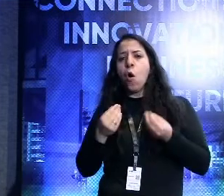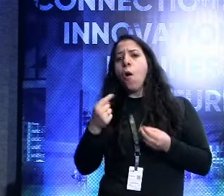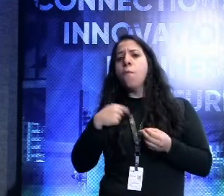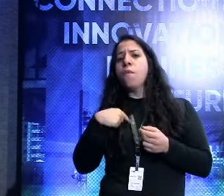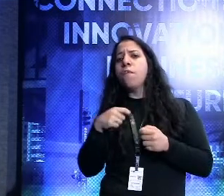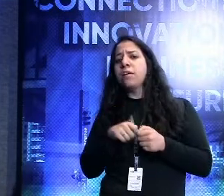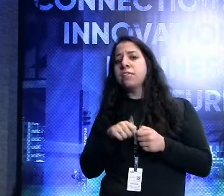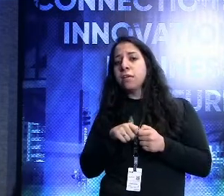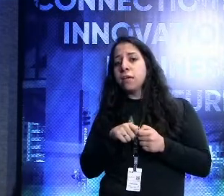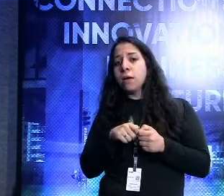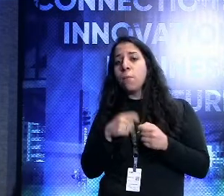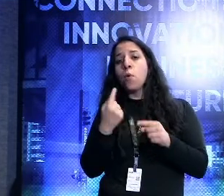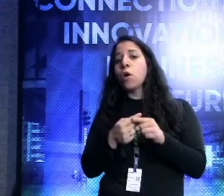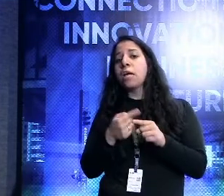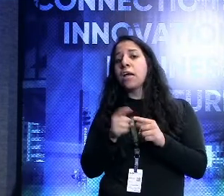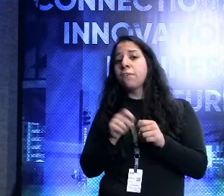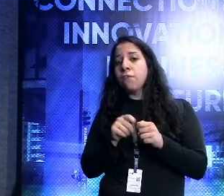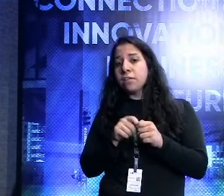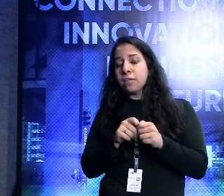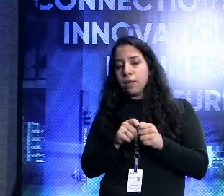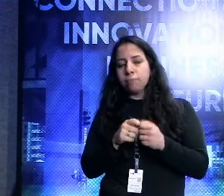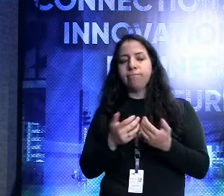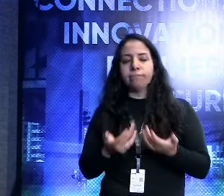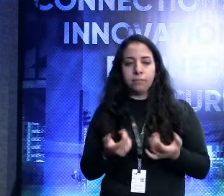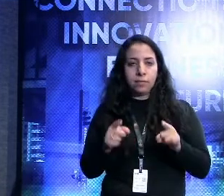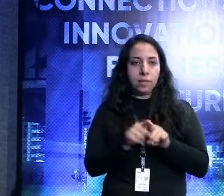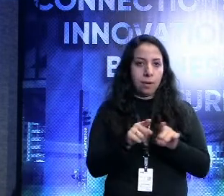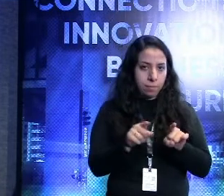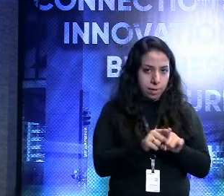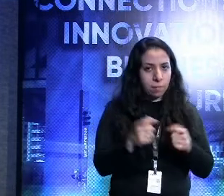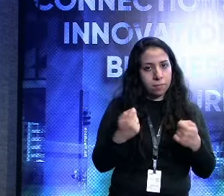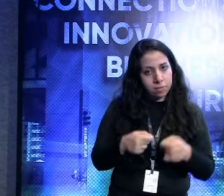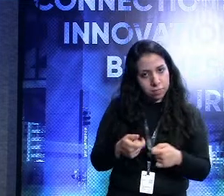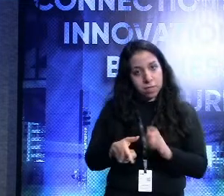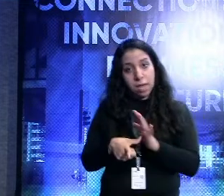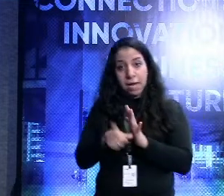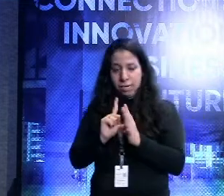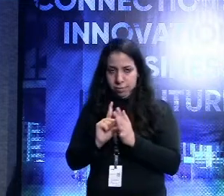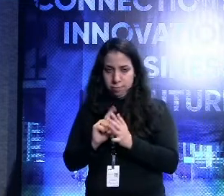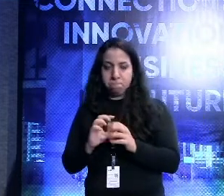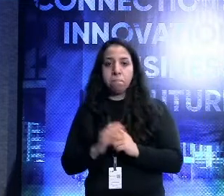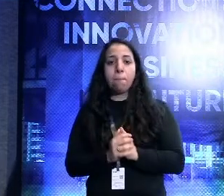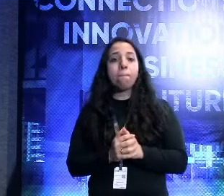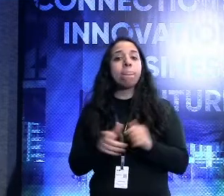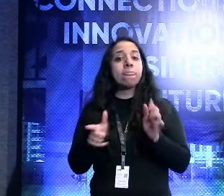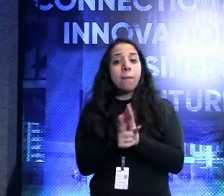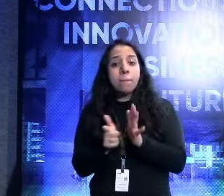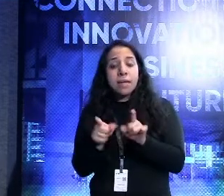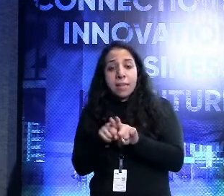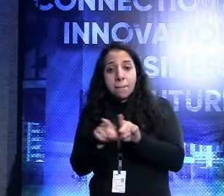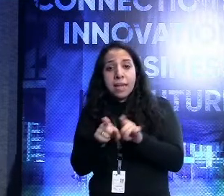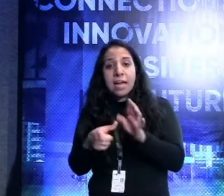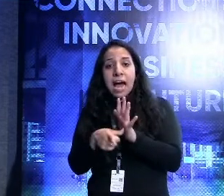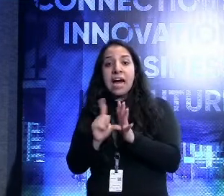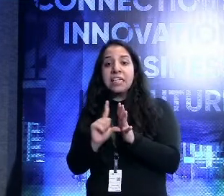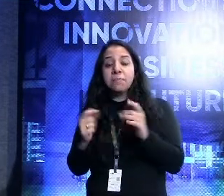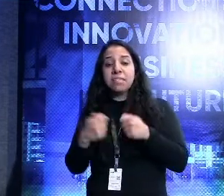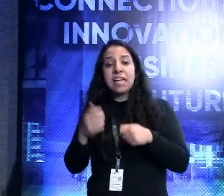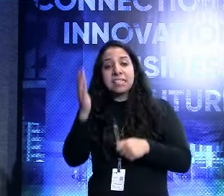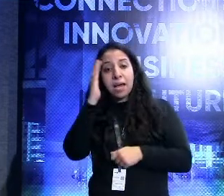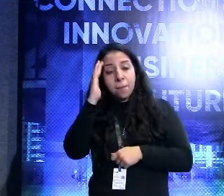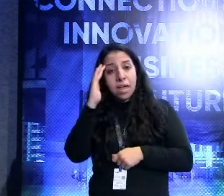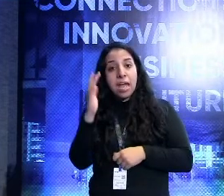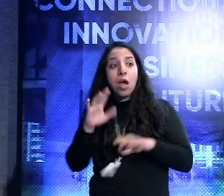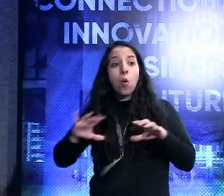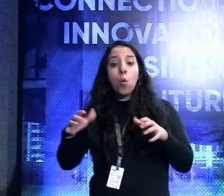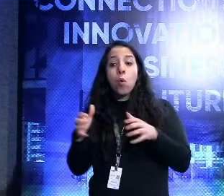A S-Gênesis nos ajuda a definir isso também. Eu tenho que saber o time que vai participar, quem é as pessoas responsáveis por tomar decisões